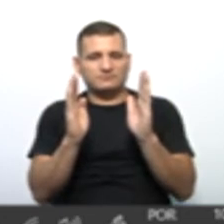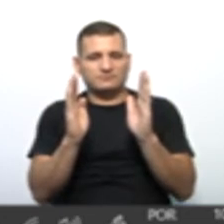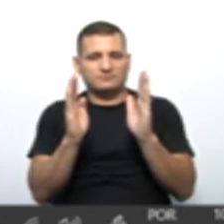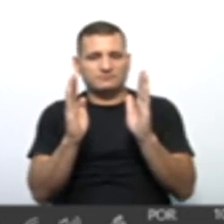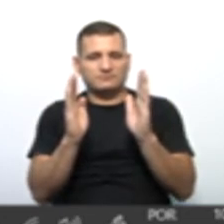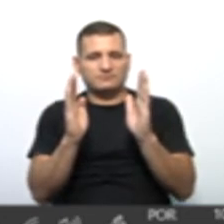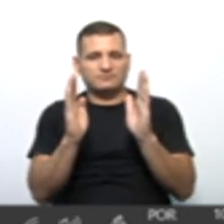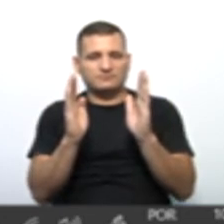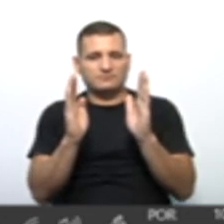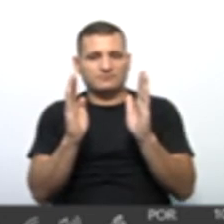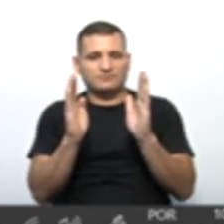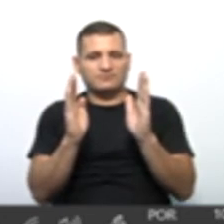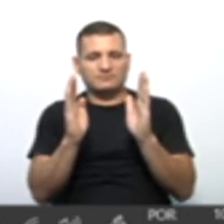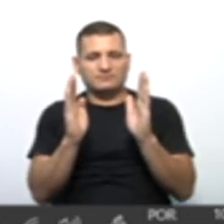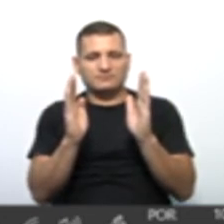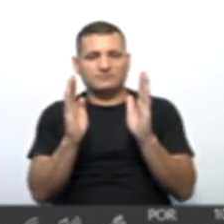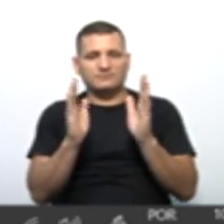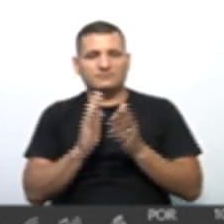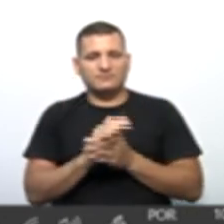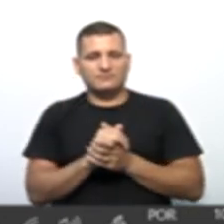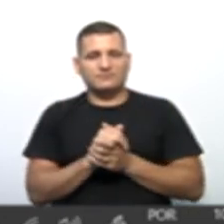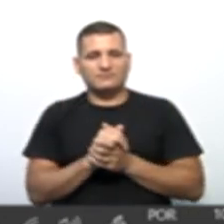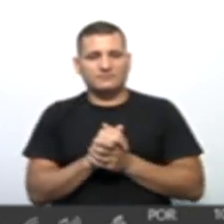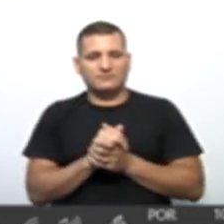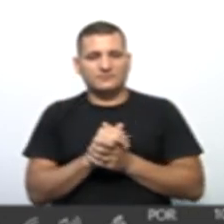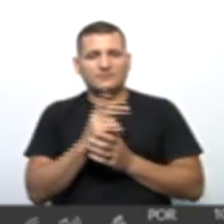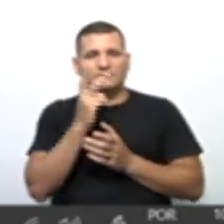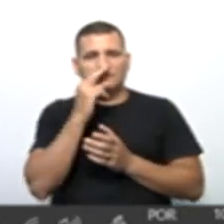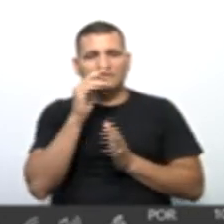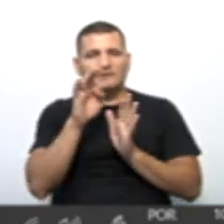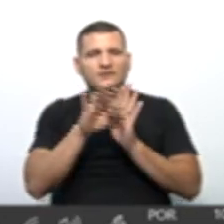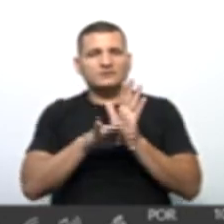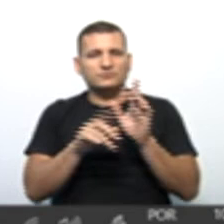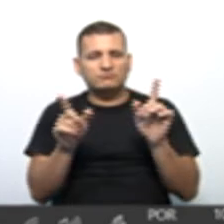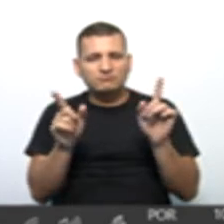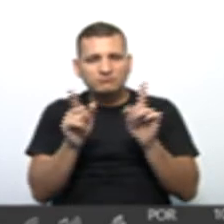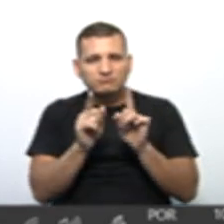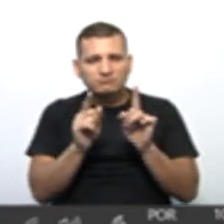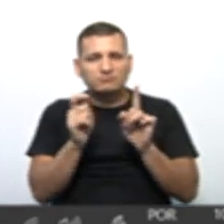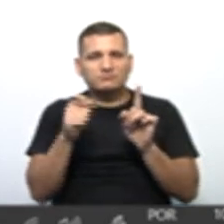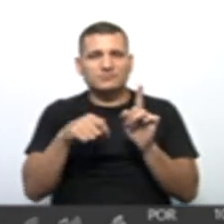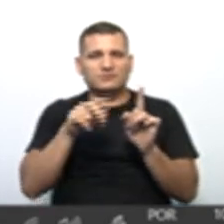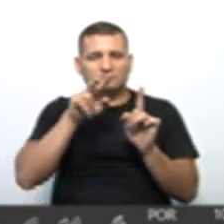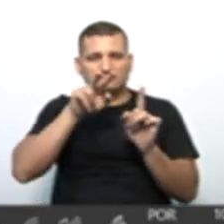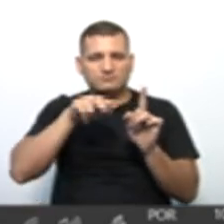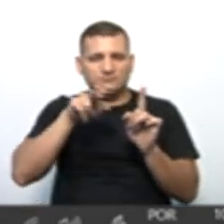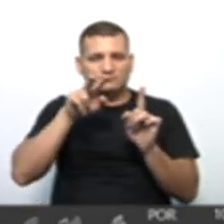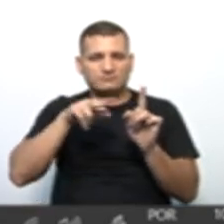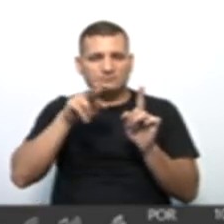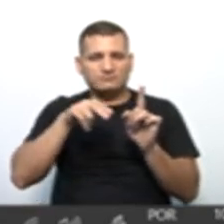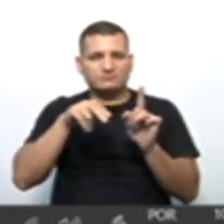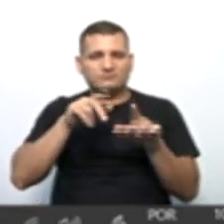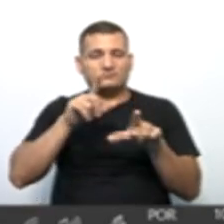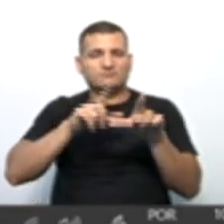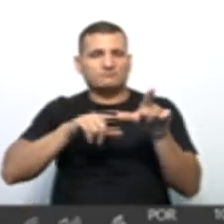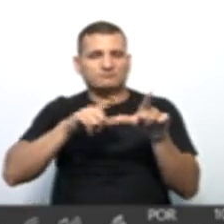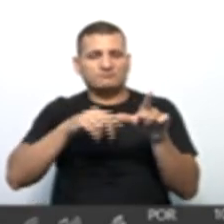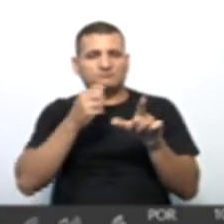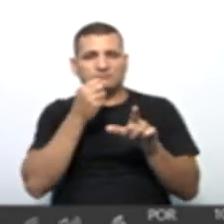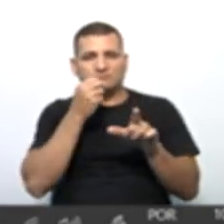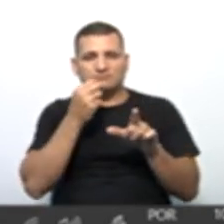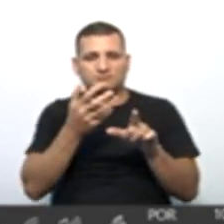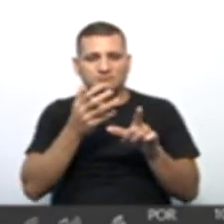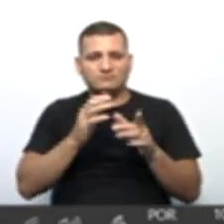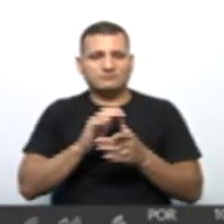em colunas mas você tem uma sensação de que o texto é menor então fica mais agradável para você ler a letra tão um tamanho bacana